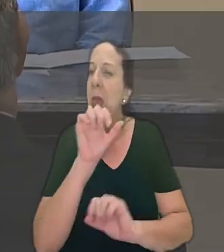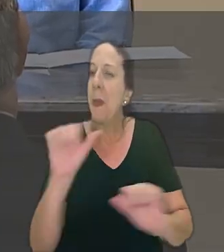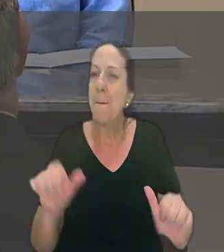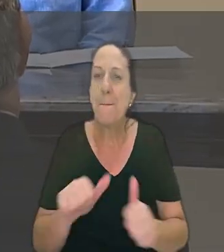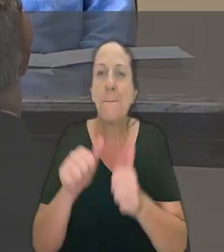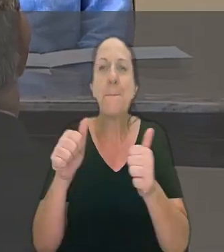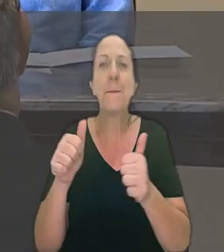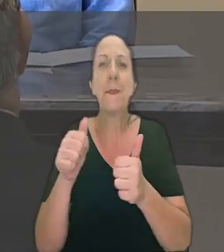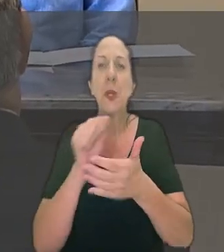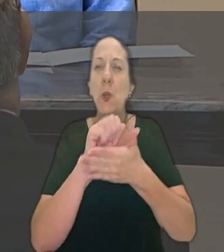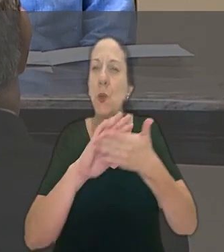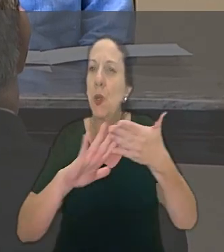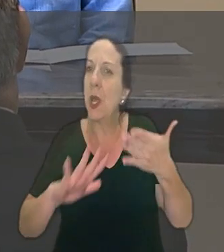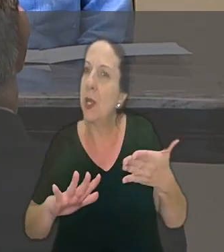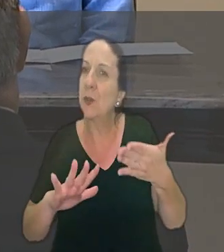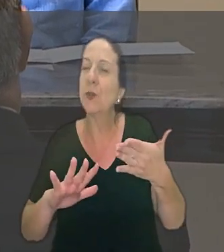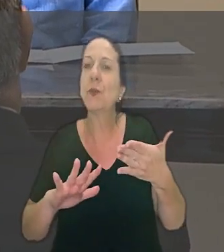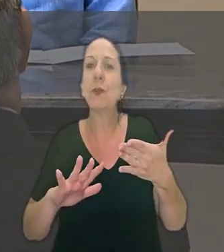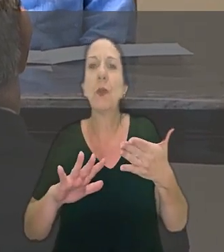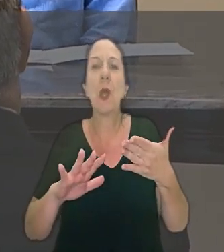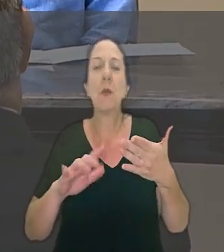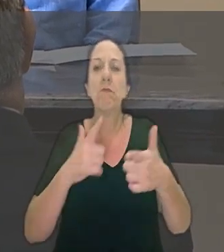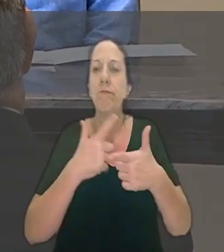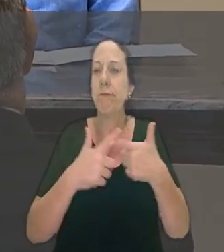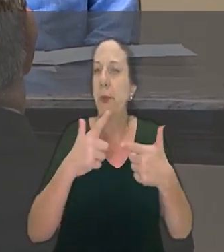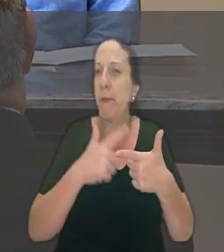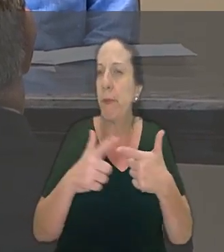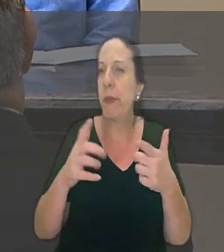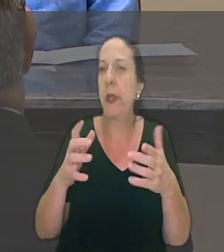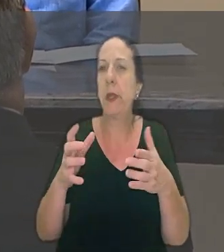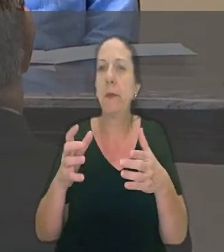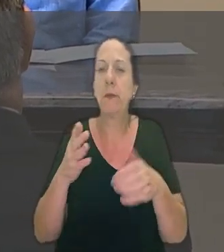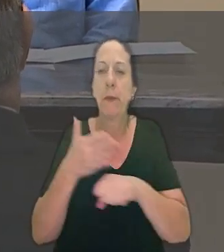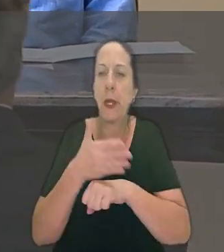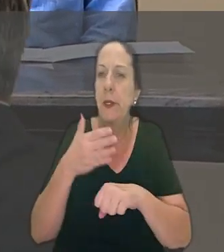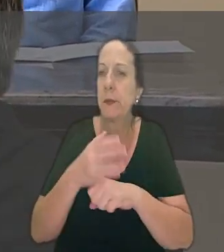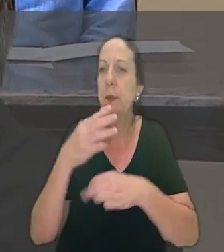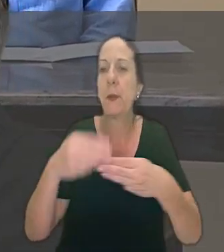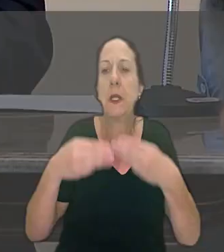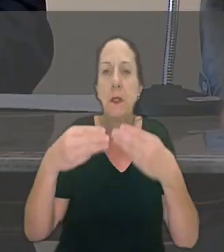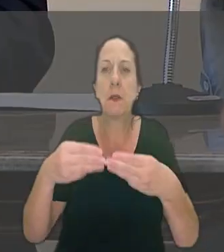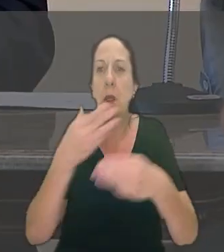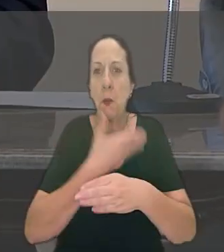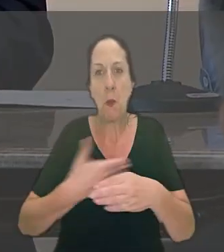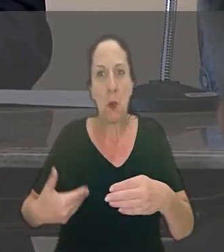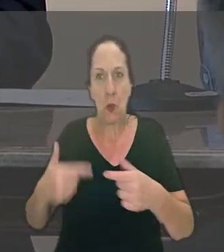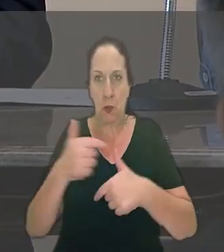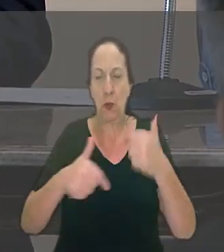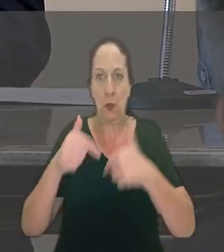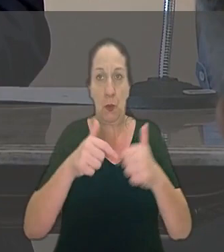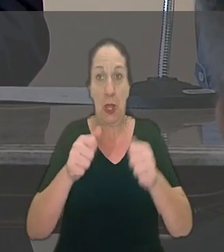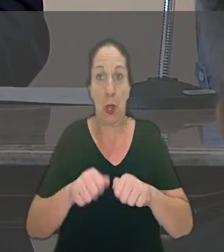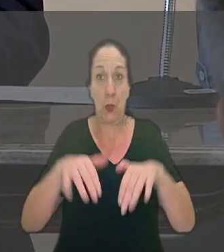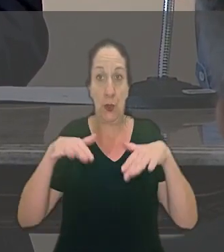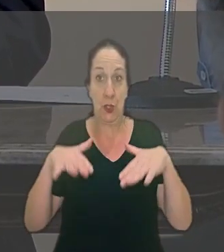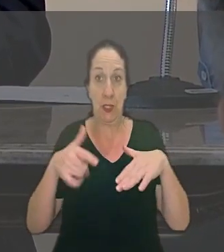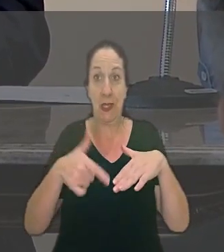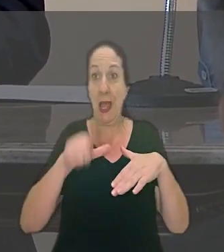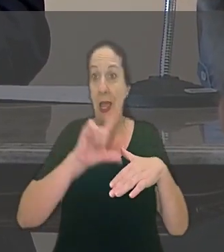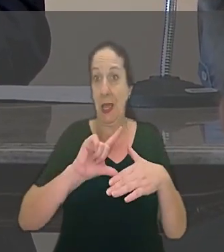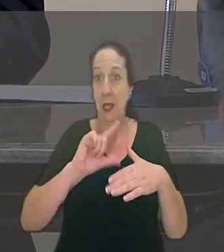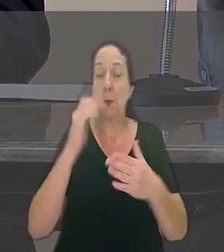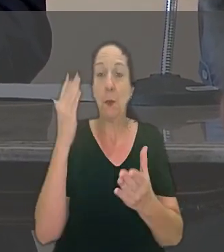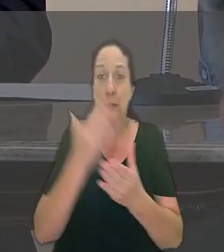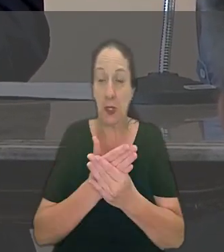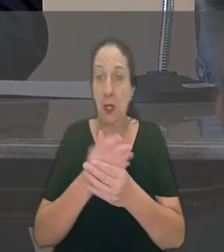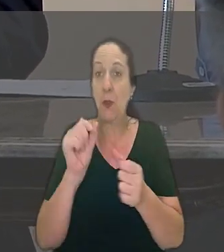Aperfeiçoar as atividades voltadas à autocomposição de conflitos com a participação do Ministério Público do Trabalho nas audiências pré-processuais